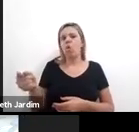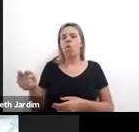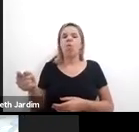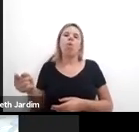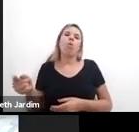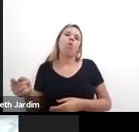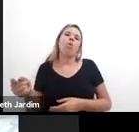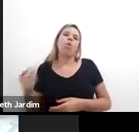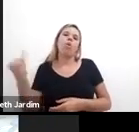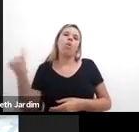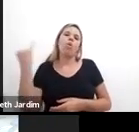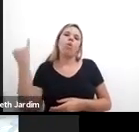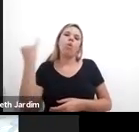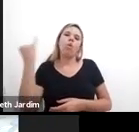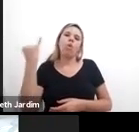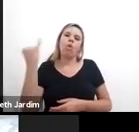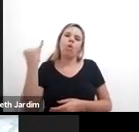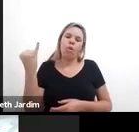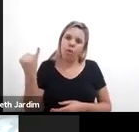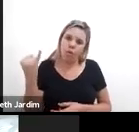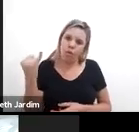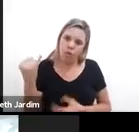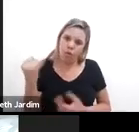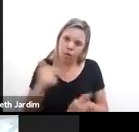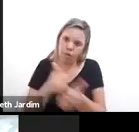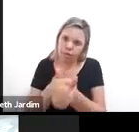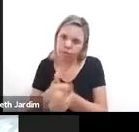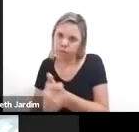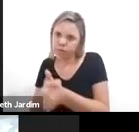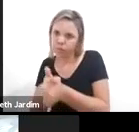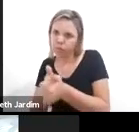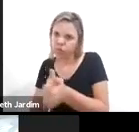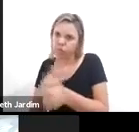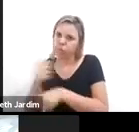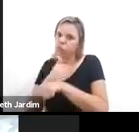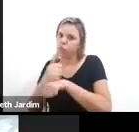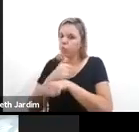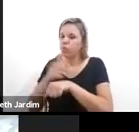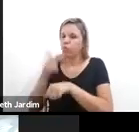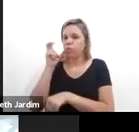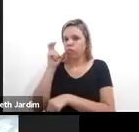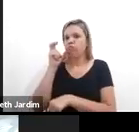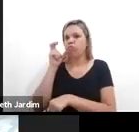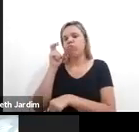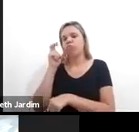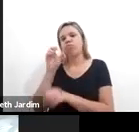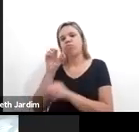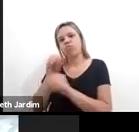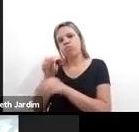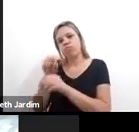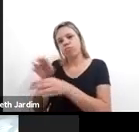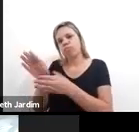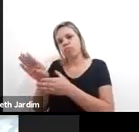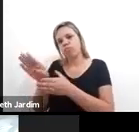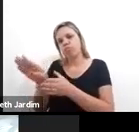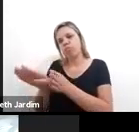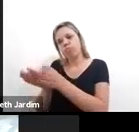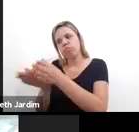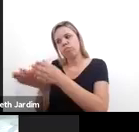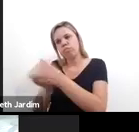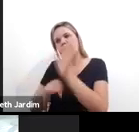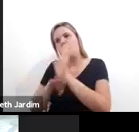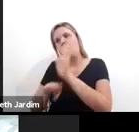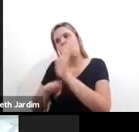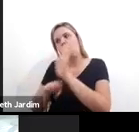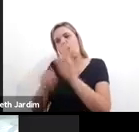a importância aí desse acompanhamento de um profissional que ouça, ensine, né? E ajude você a olhar